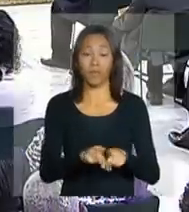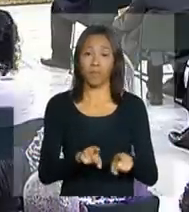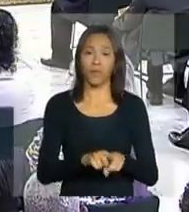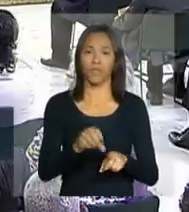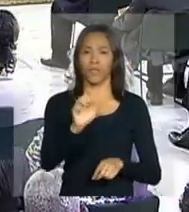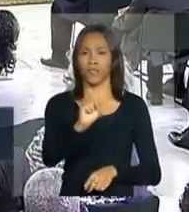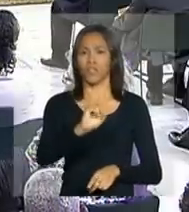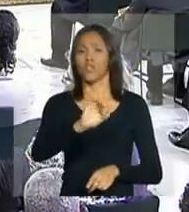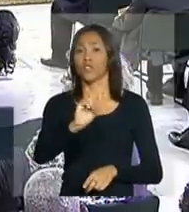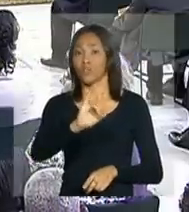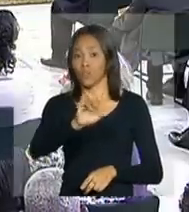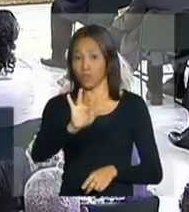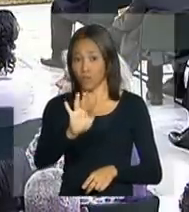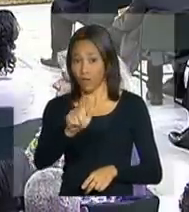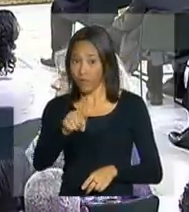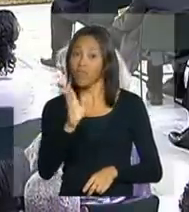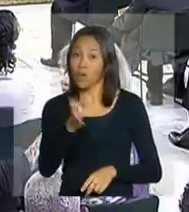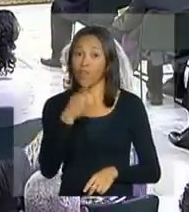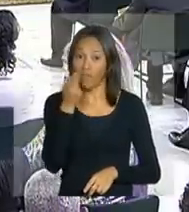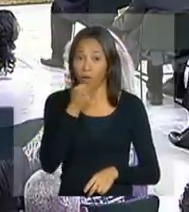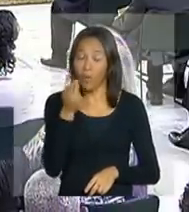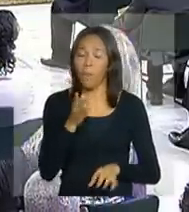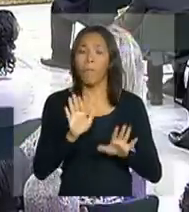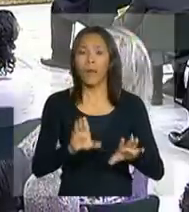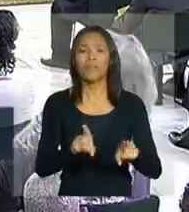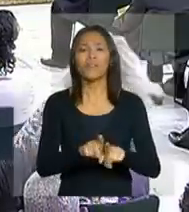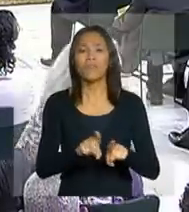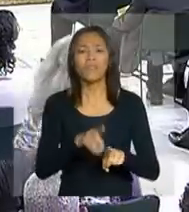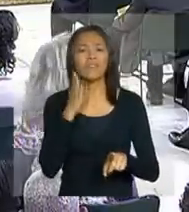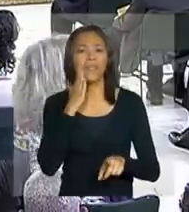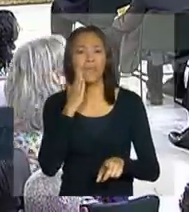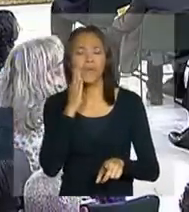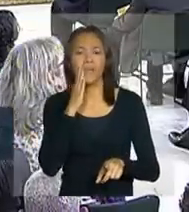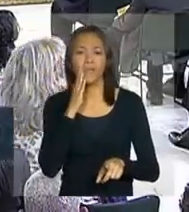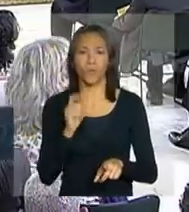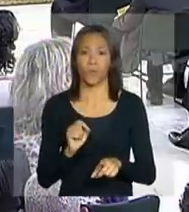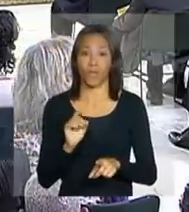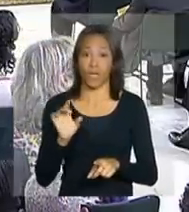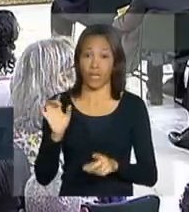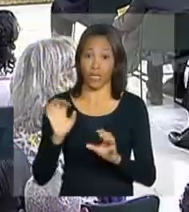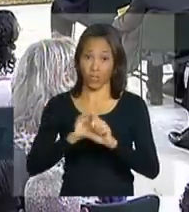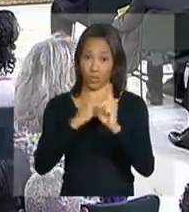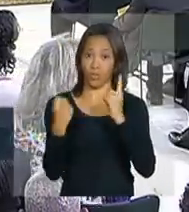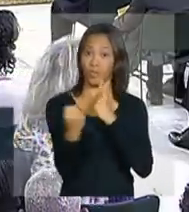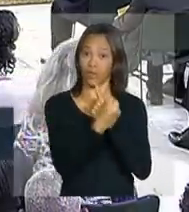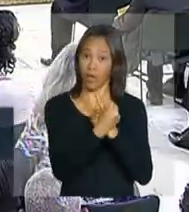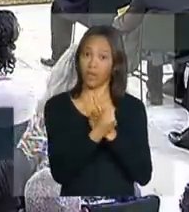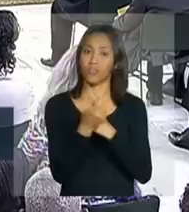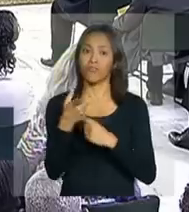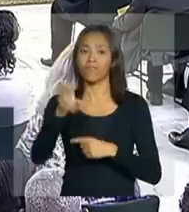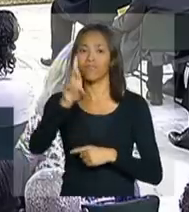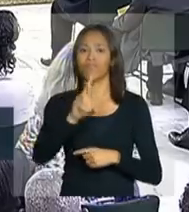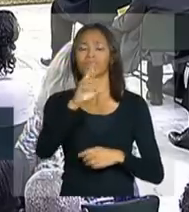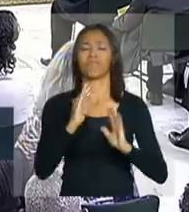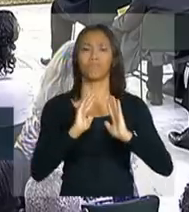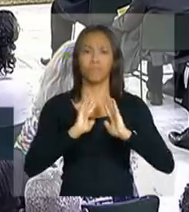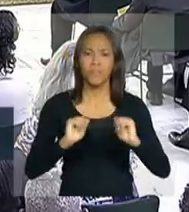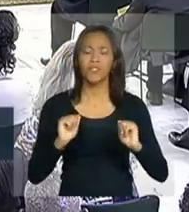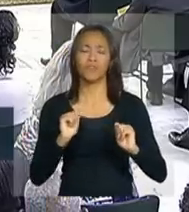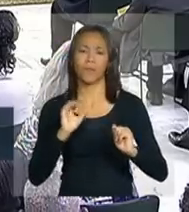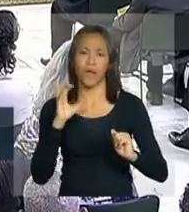comemorando avanços mas também ouvindo a representação da sociedade nos pedindo mais